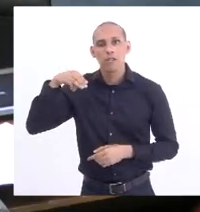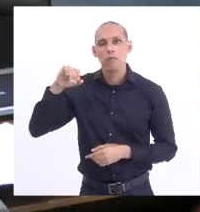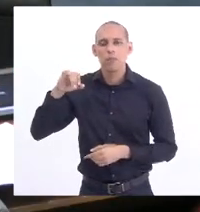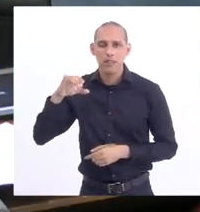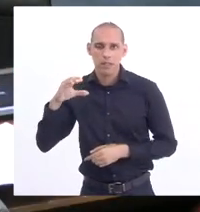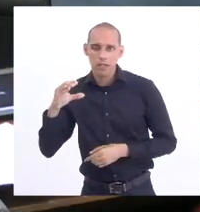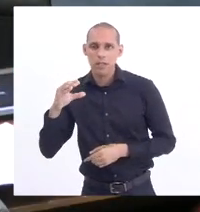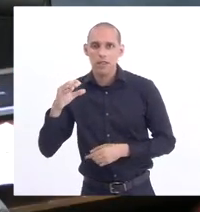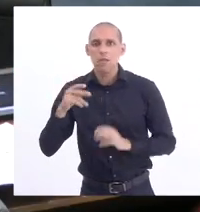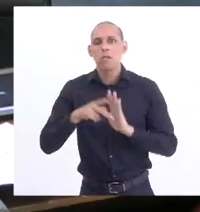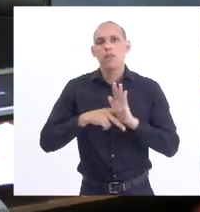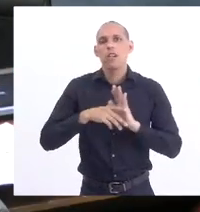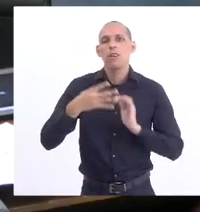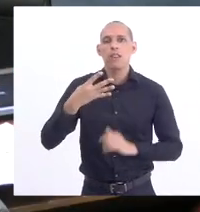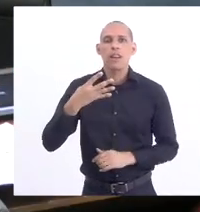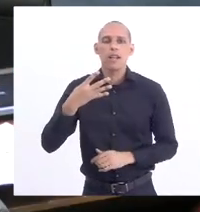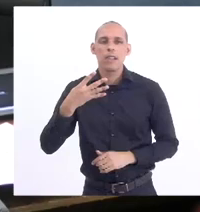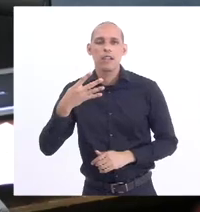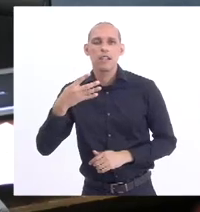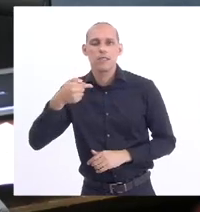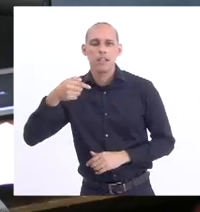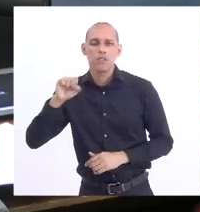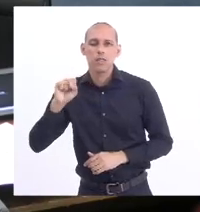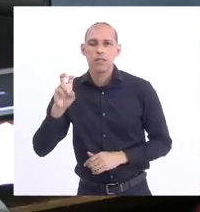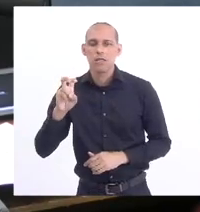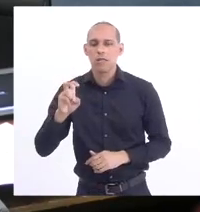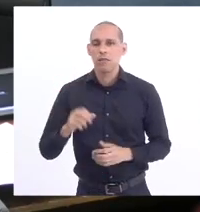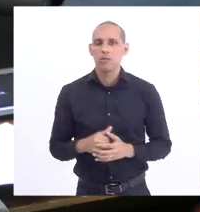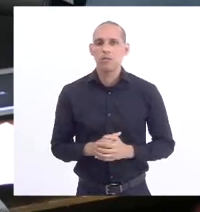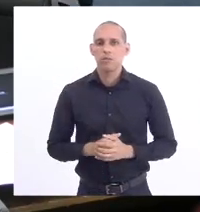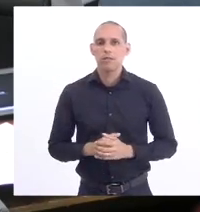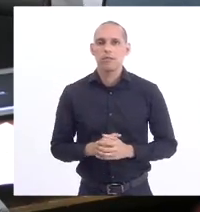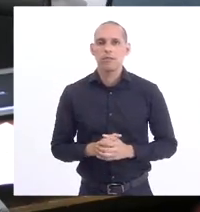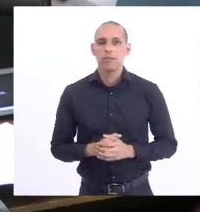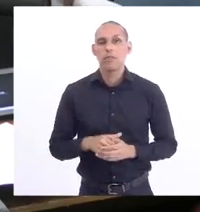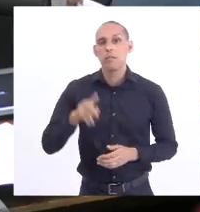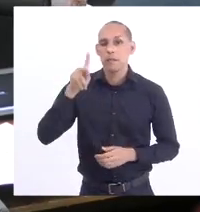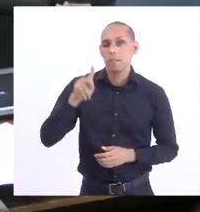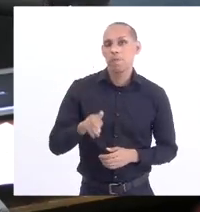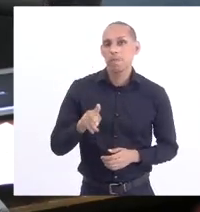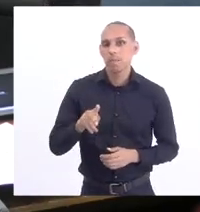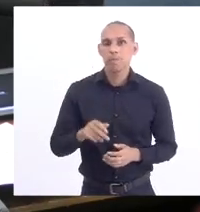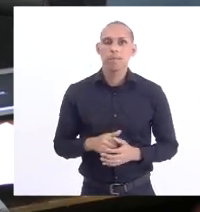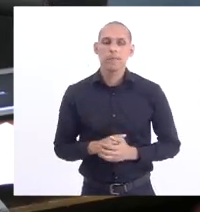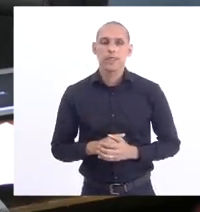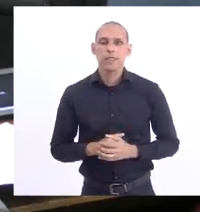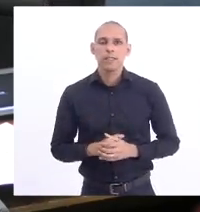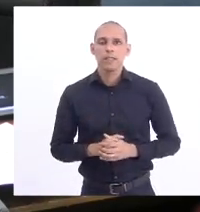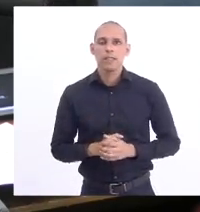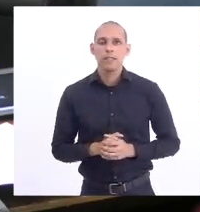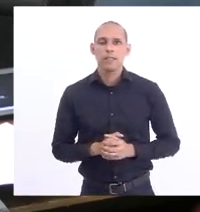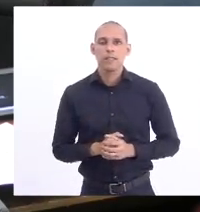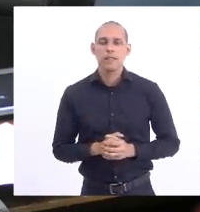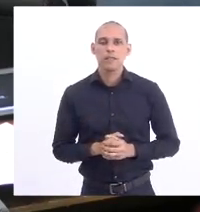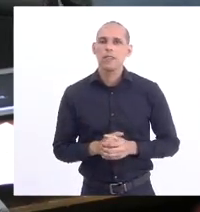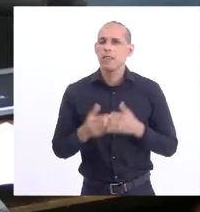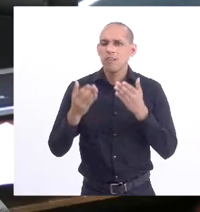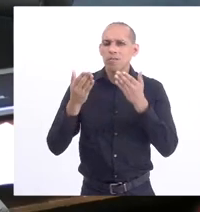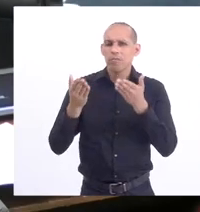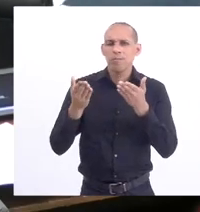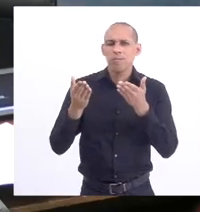discutir projeto 4785. Presidente, esse projeto de